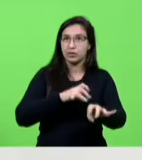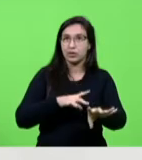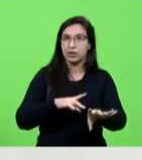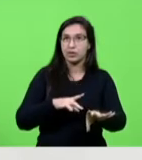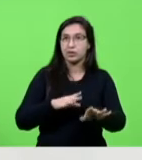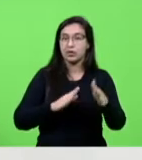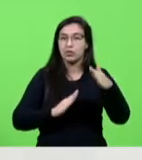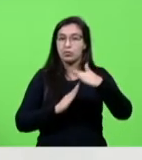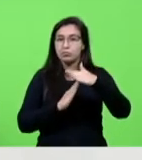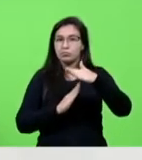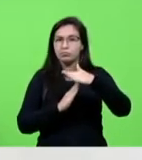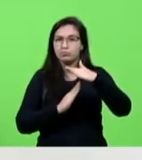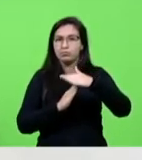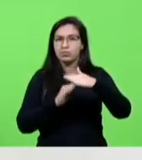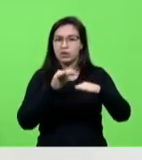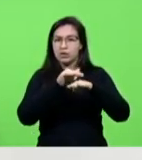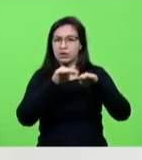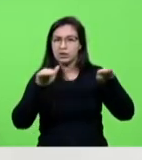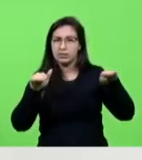limite mínimo de educação.